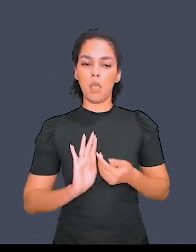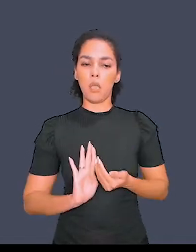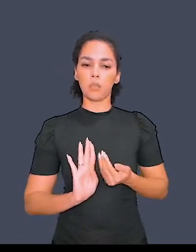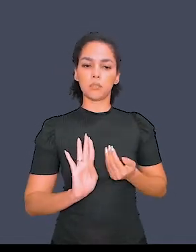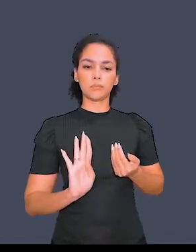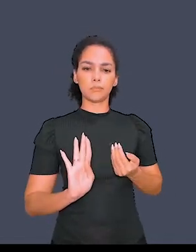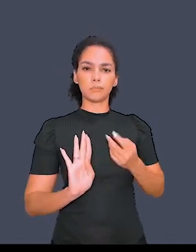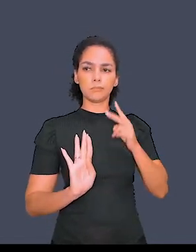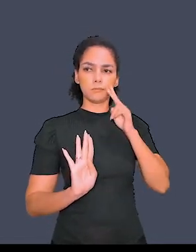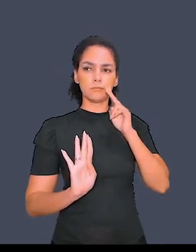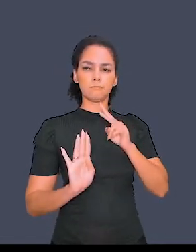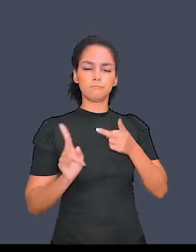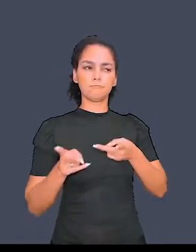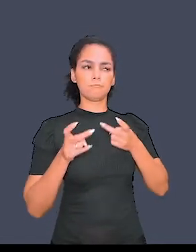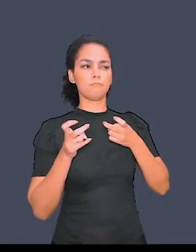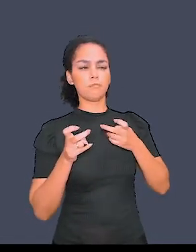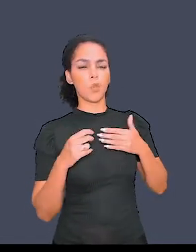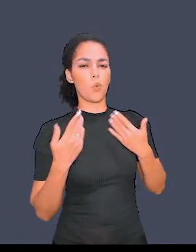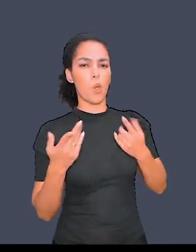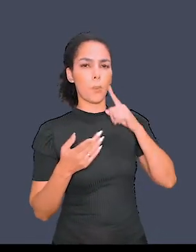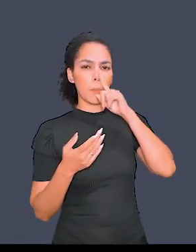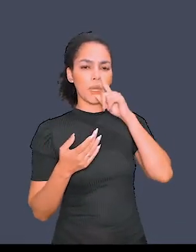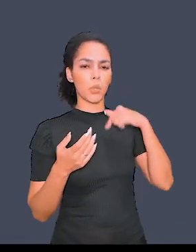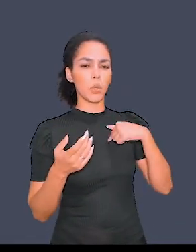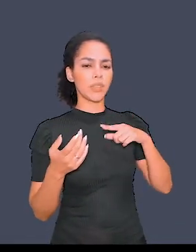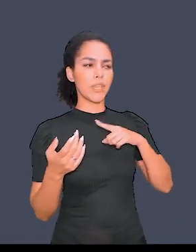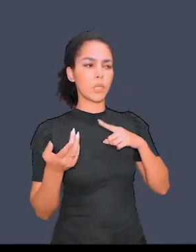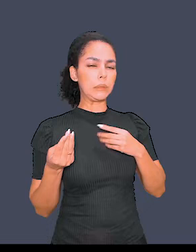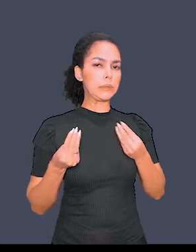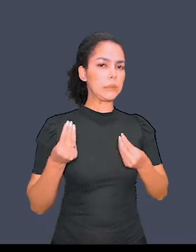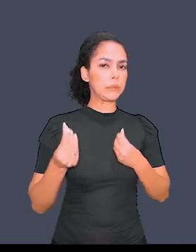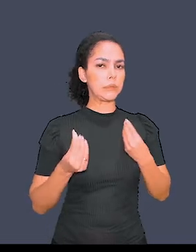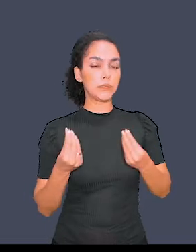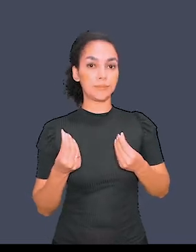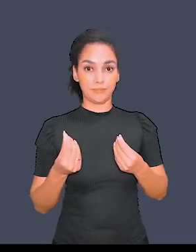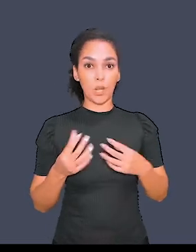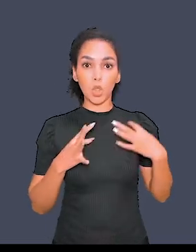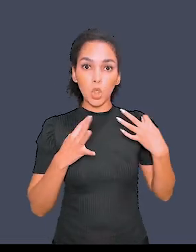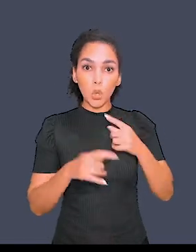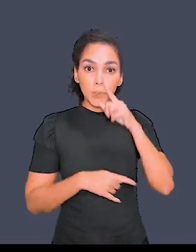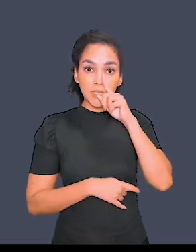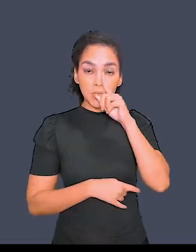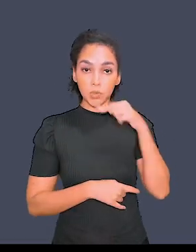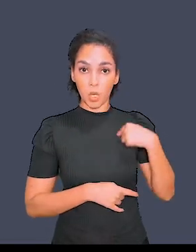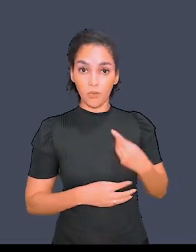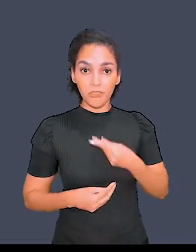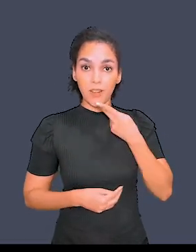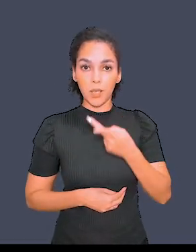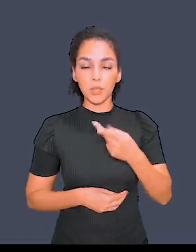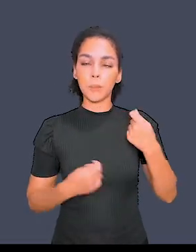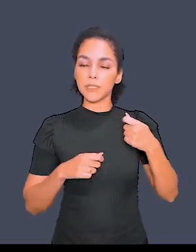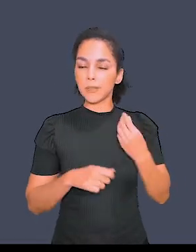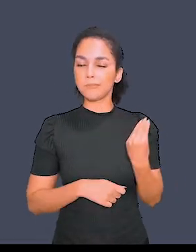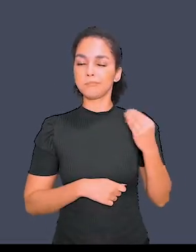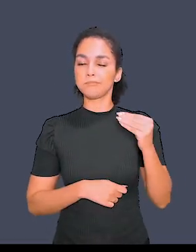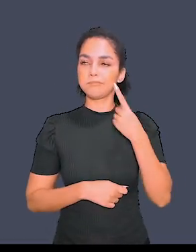trás e observar, tá? Quais são os riscos que eu tenho nessa promoção? Todos os riscos que eu estou trazendo nesse vídeo, você tem que incluir nessa aba riscos.